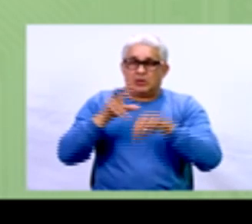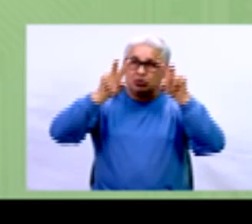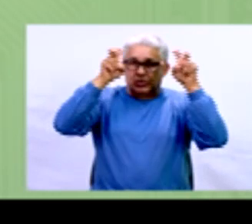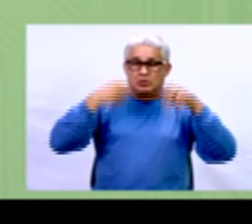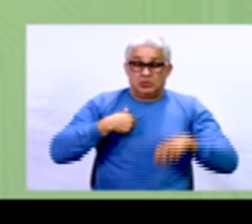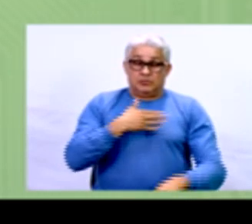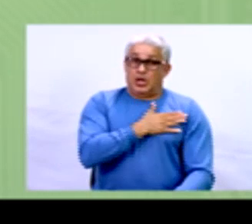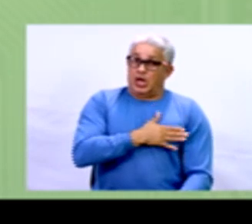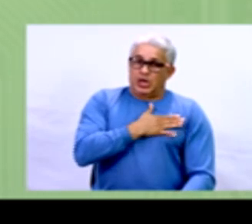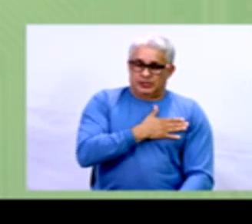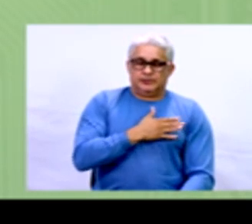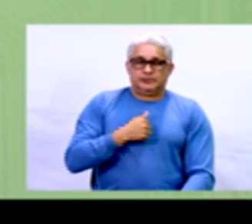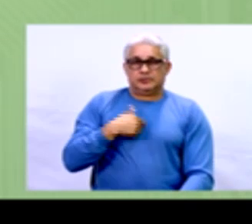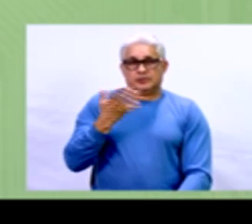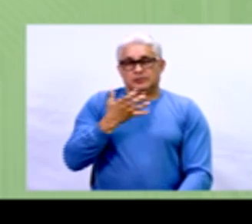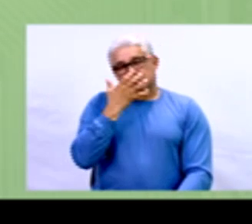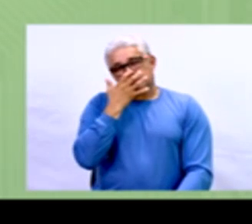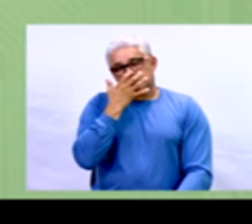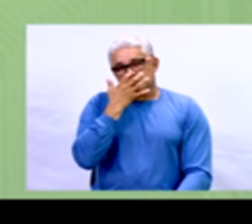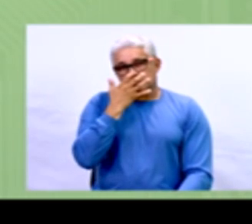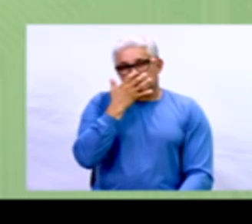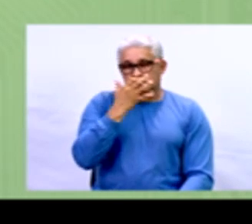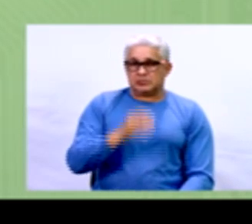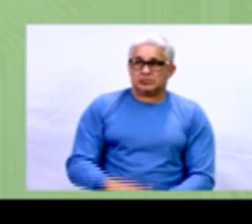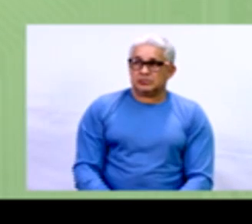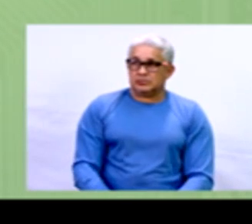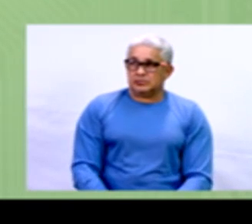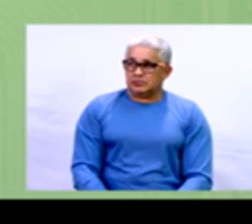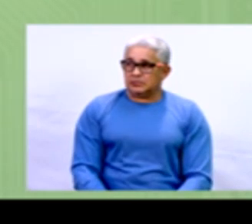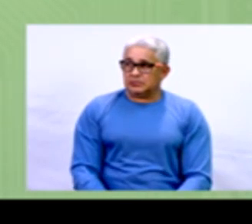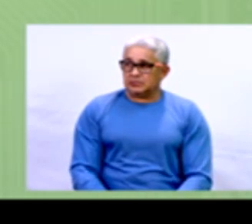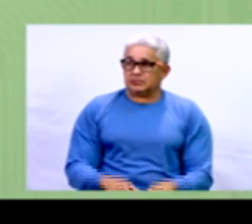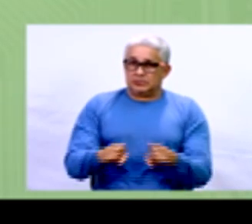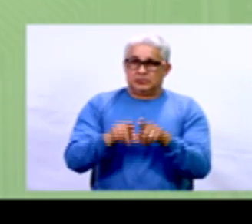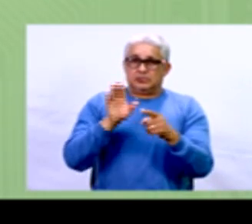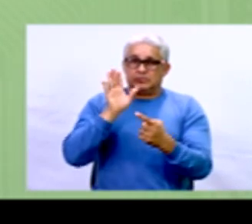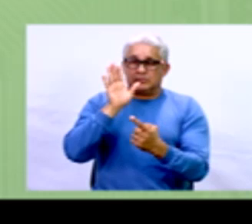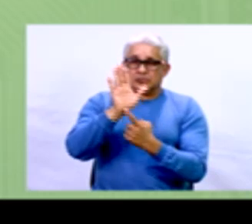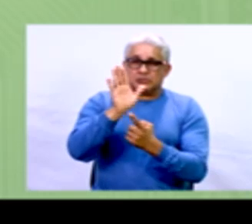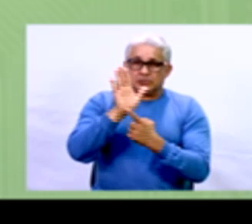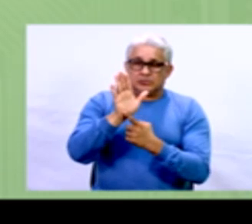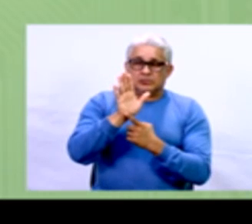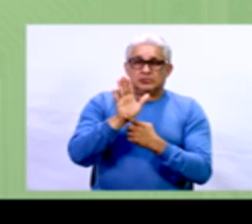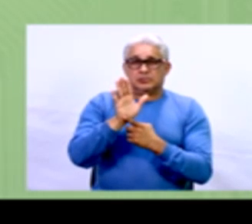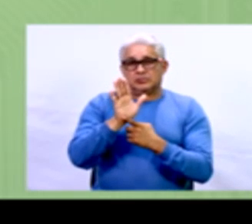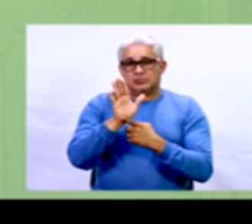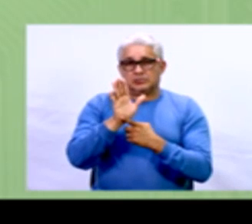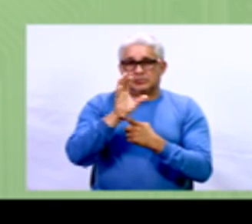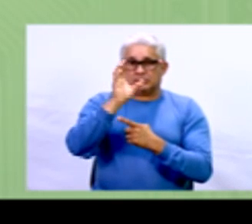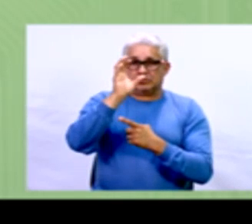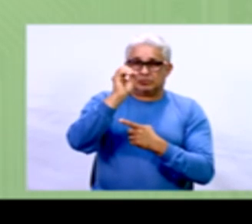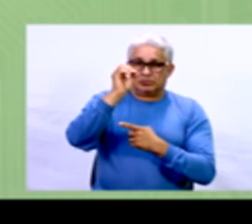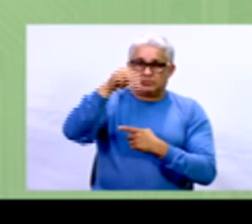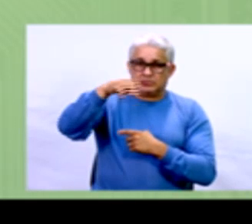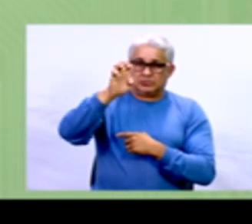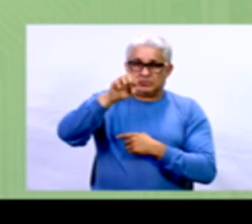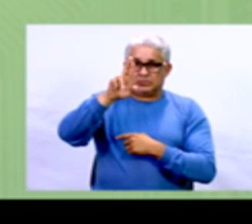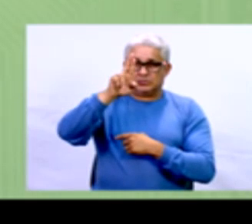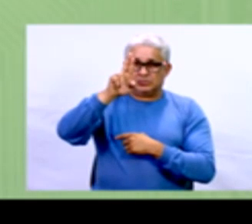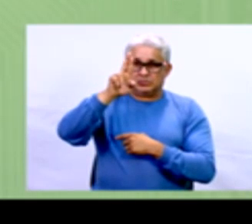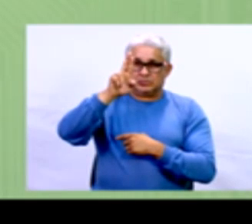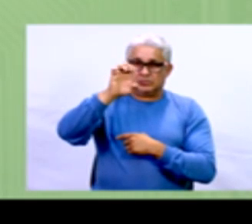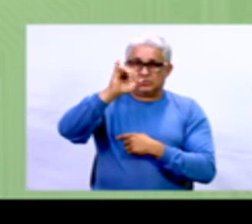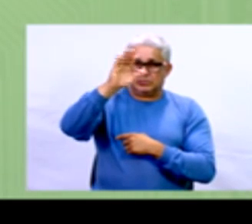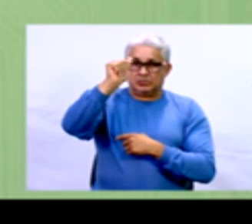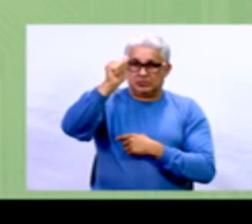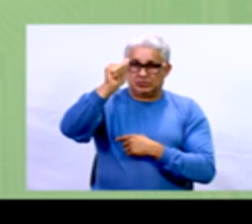muito, por exemplo, meu hobby, né? Apresentações e demonstrativos comerciais. Então, quando eu quero